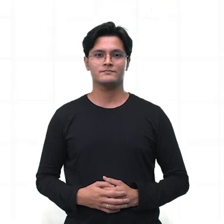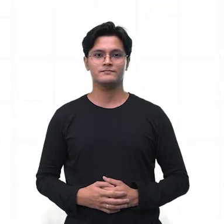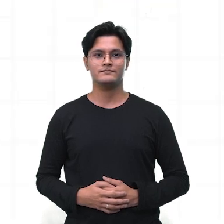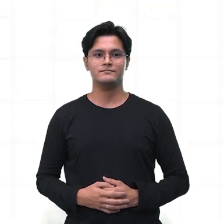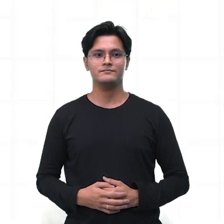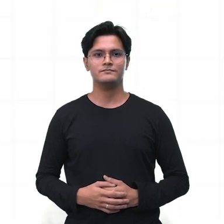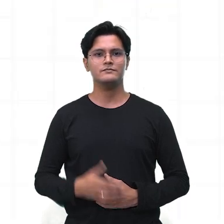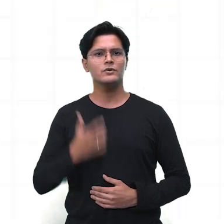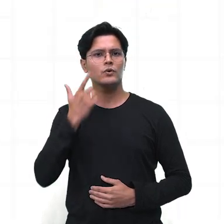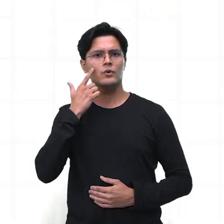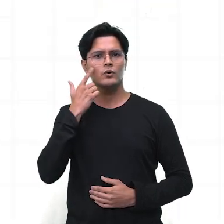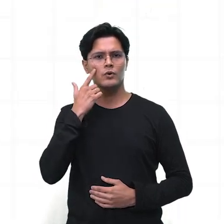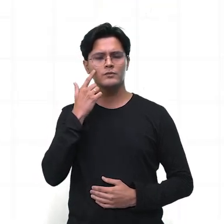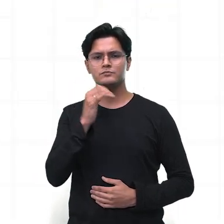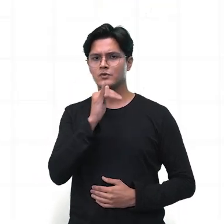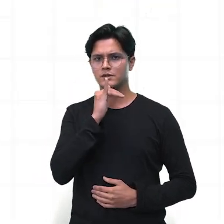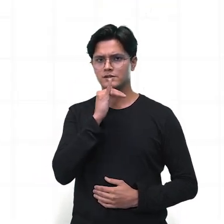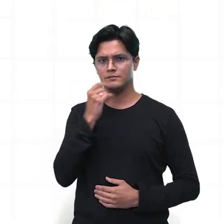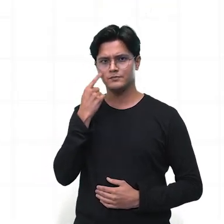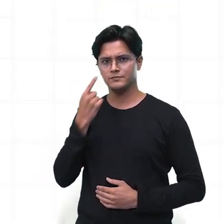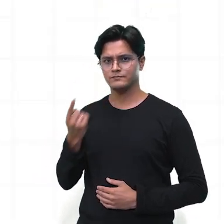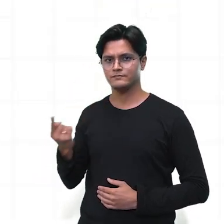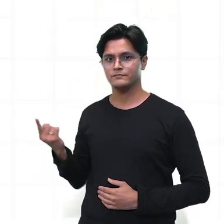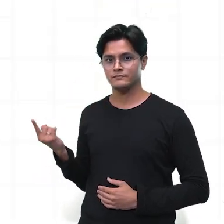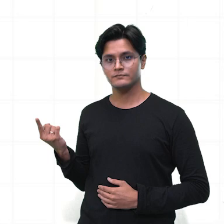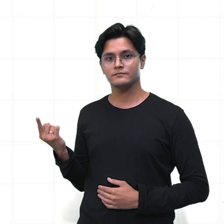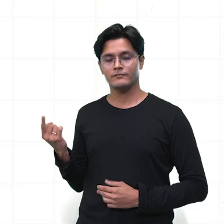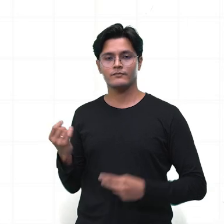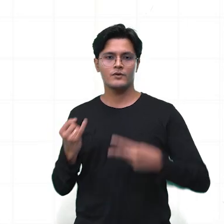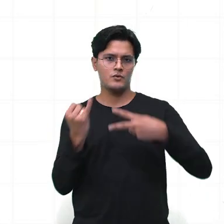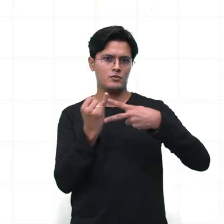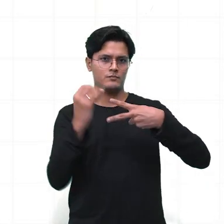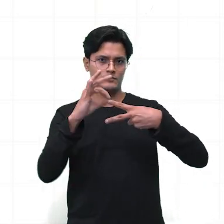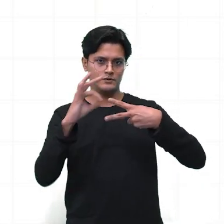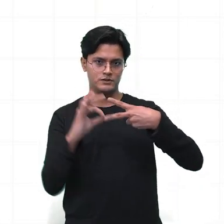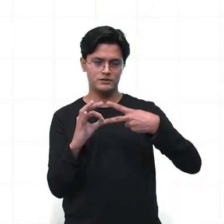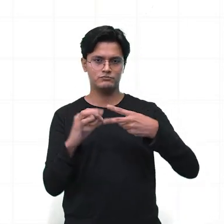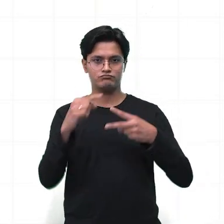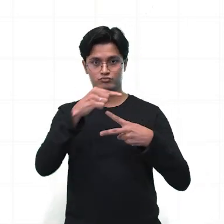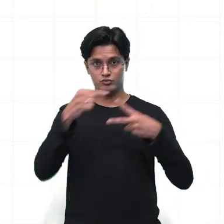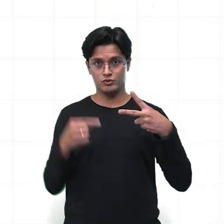Olha só o caso desses polígonos aqui. Veja,